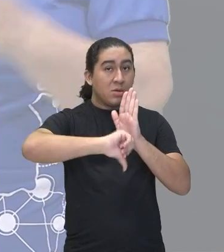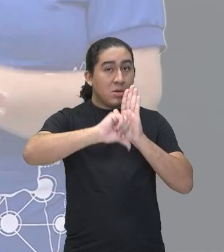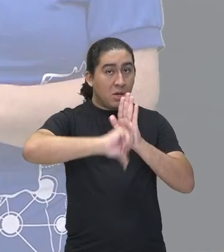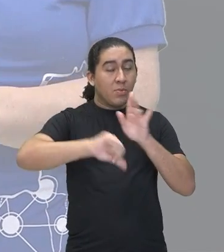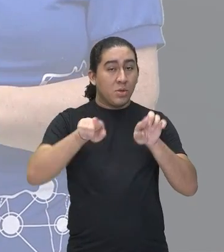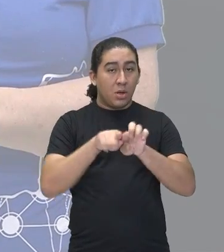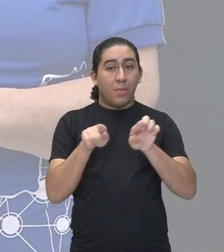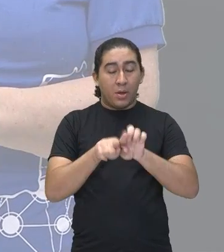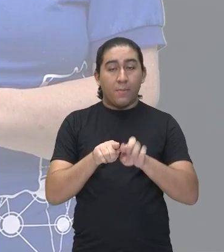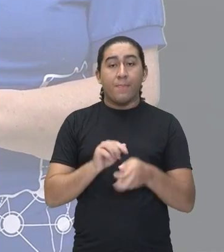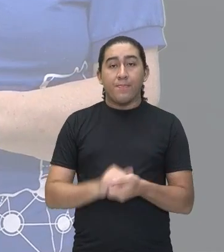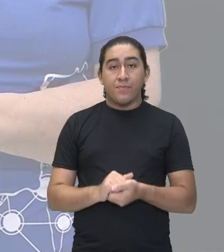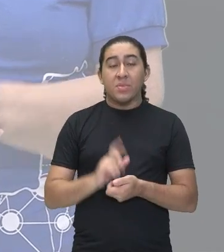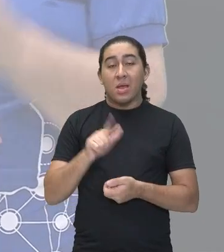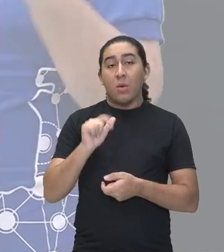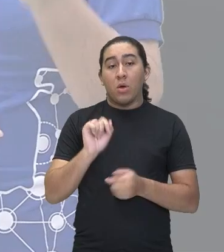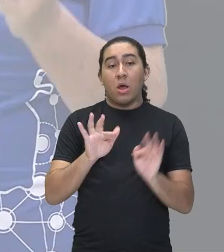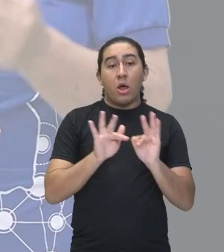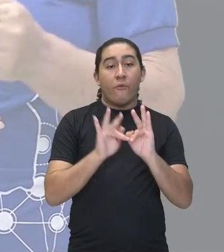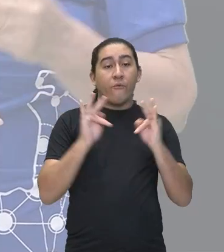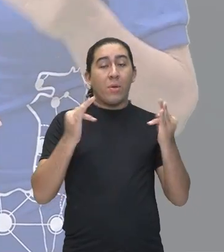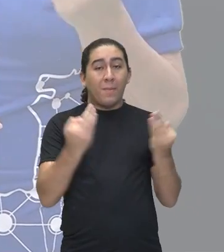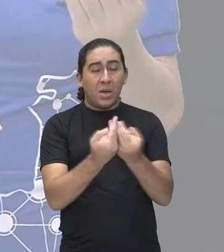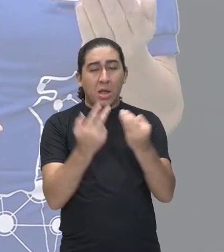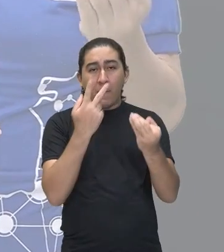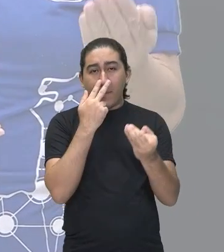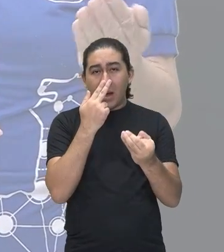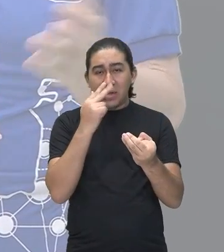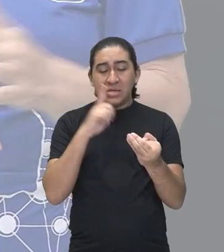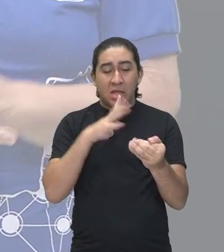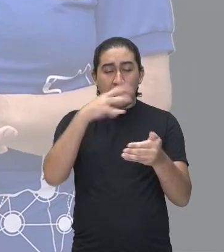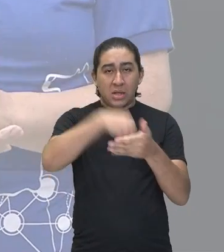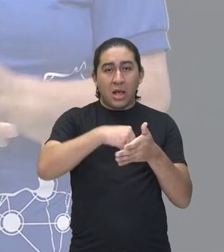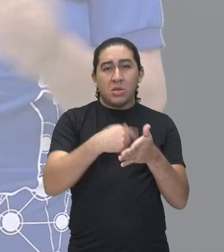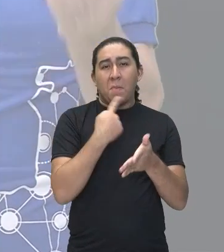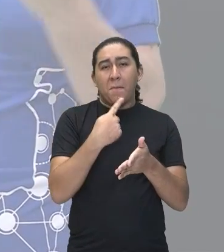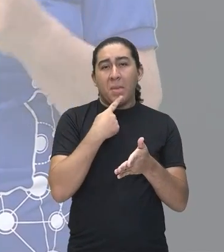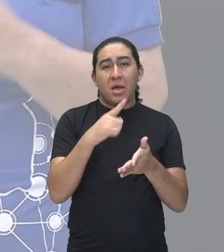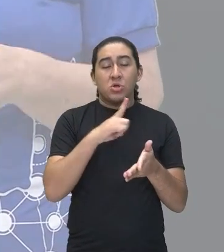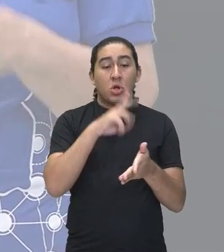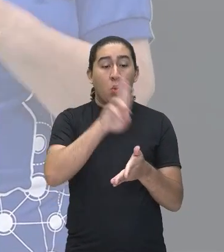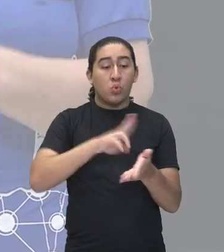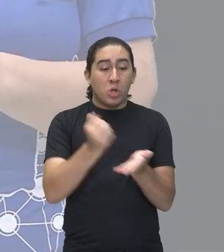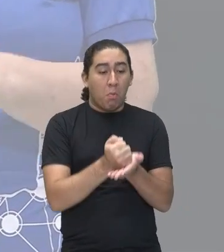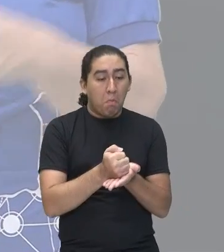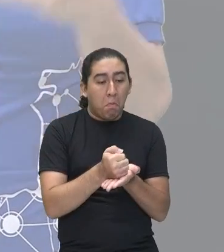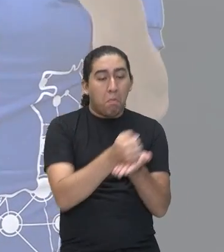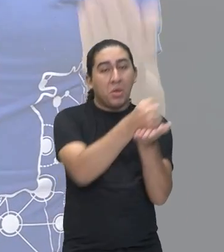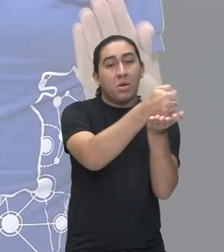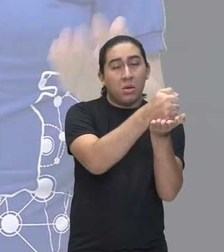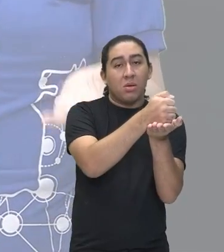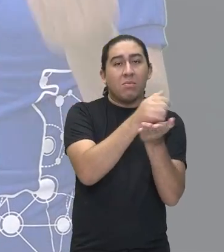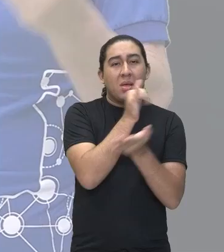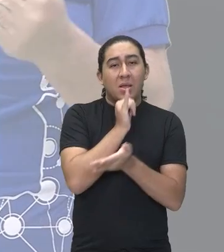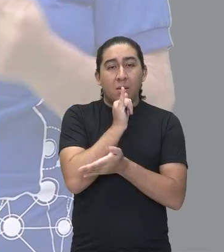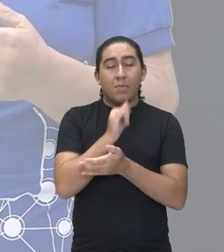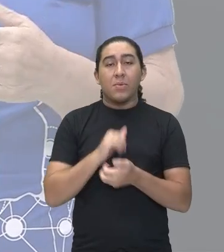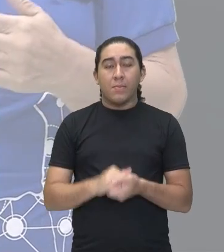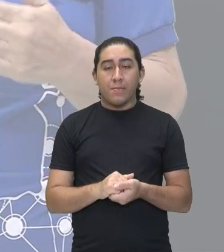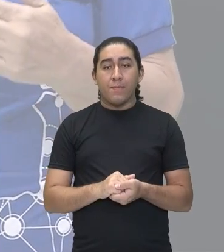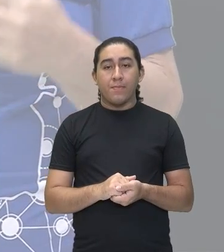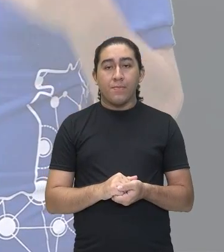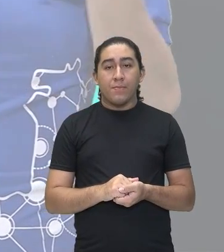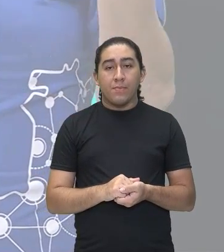Um nepotismo é o favorecimento de pessoas próximas do governo. Aqui, no caso, hoje, o nepotismo